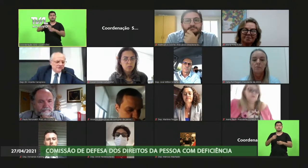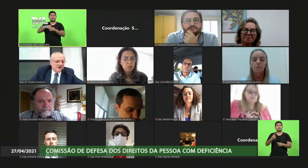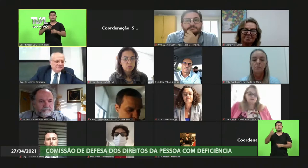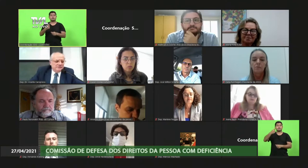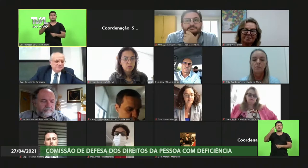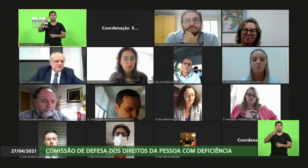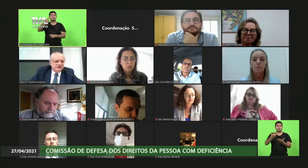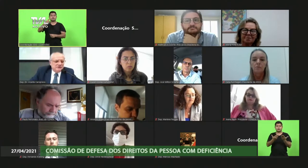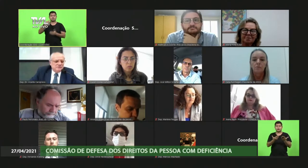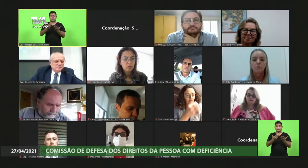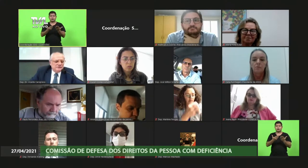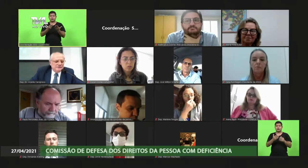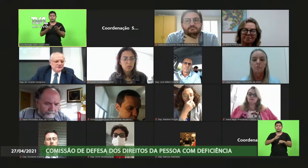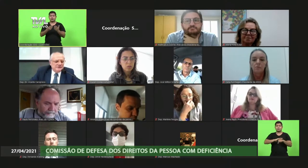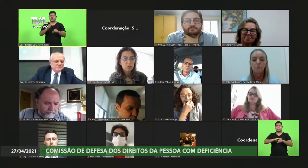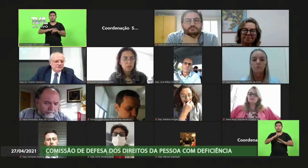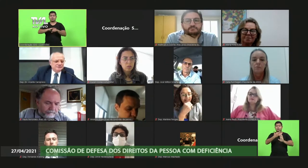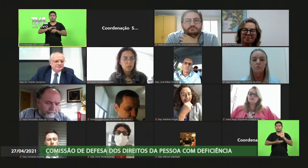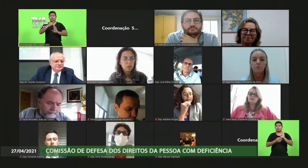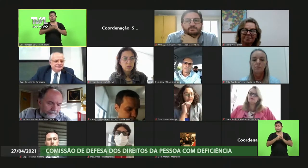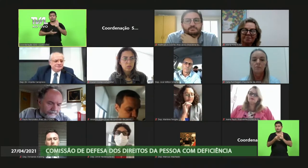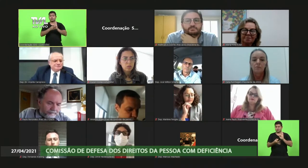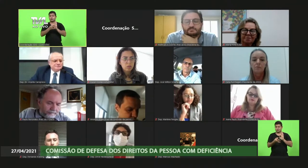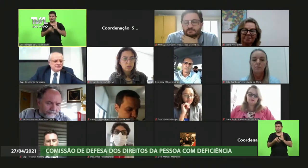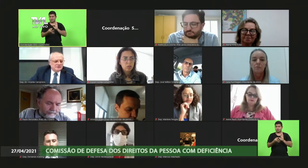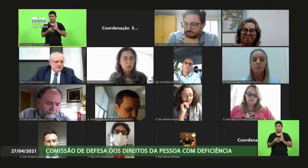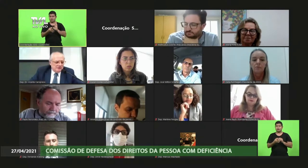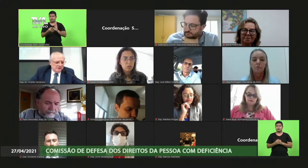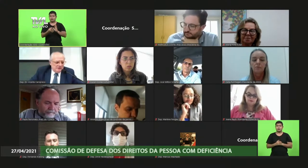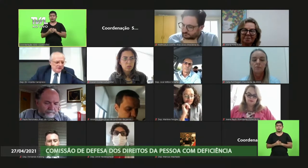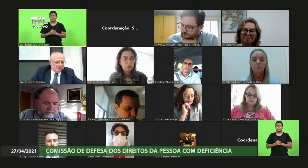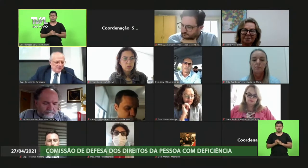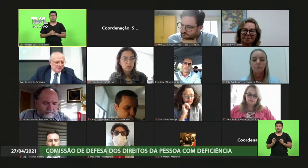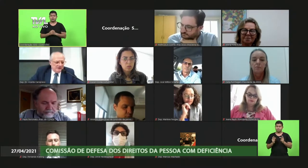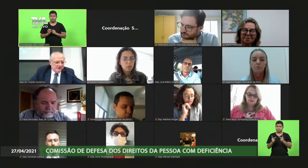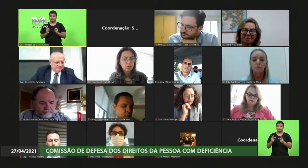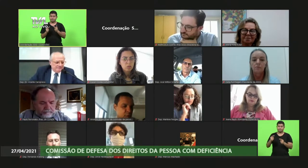Ok. Vamos votar o voto relator.